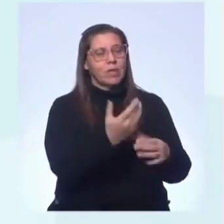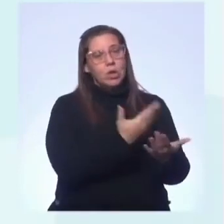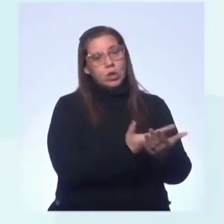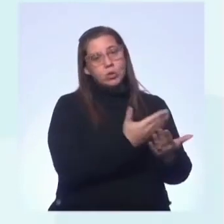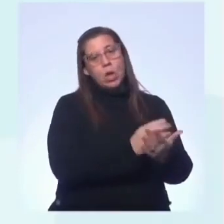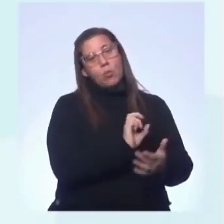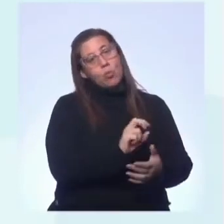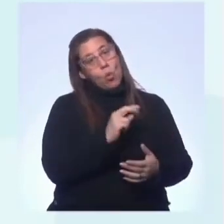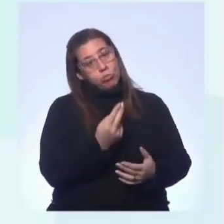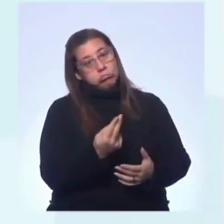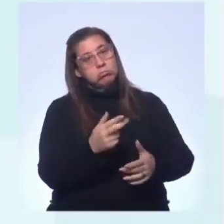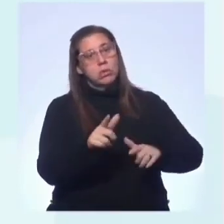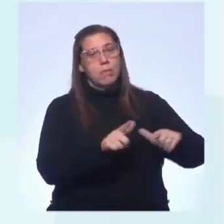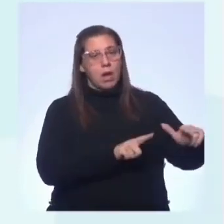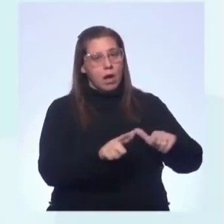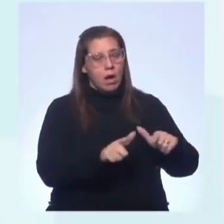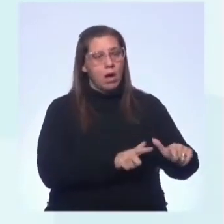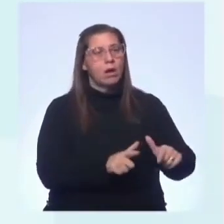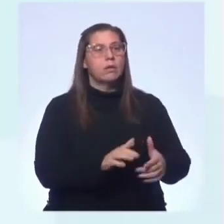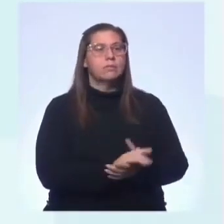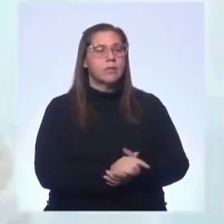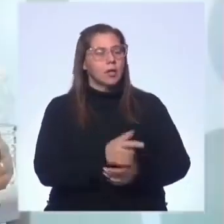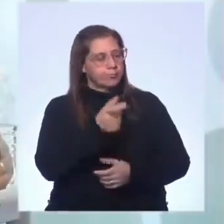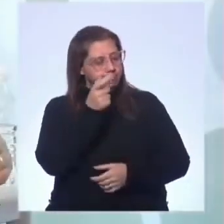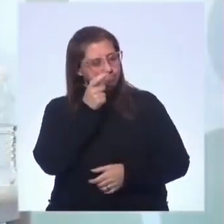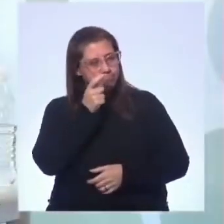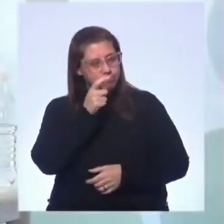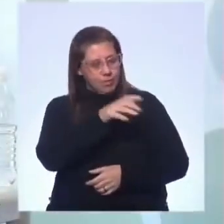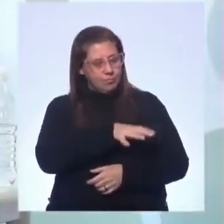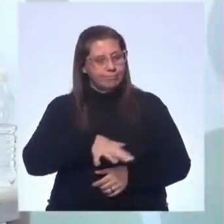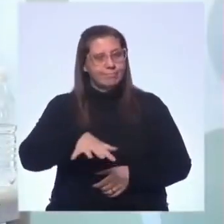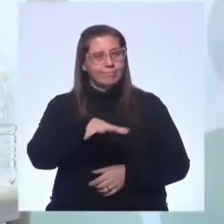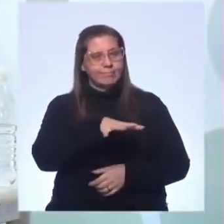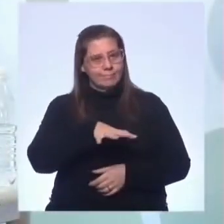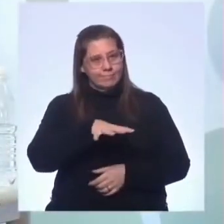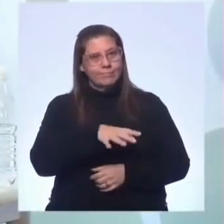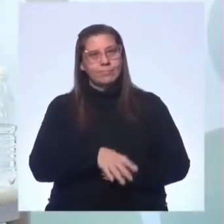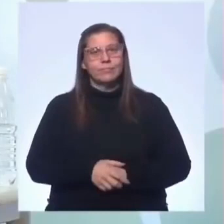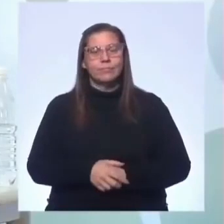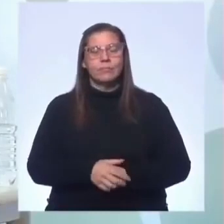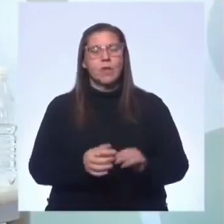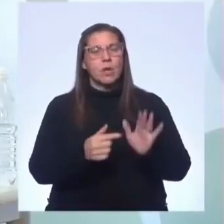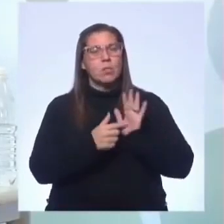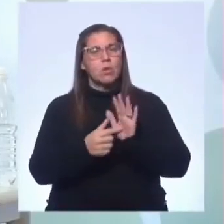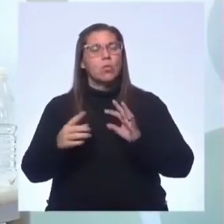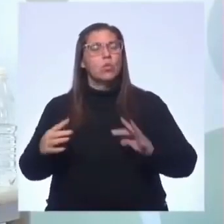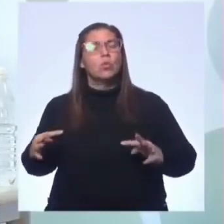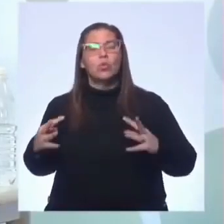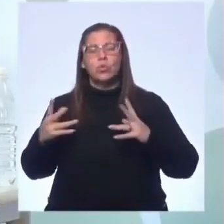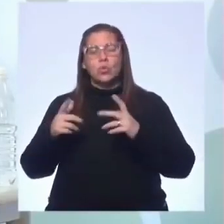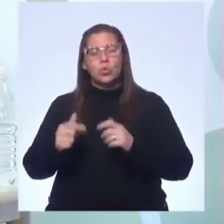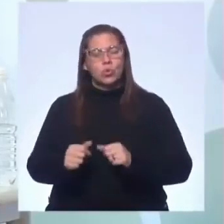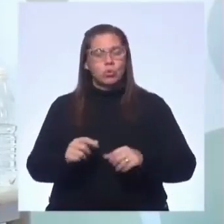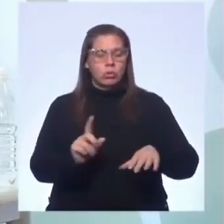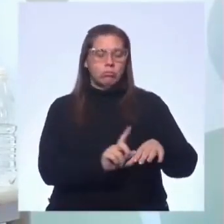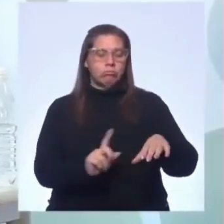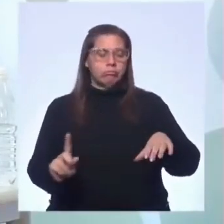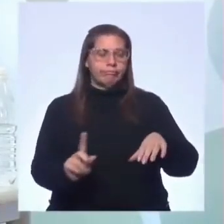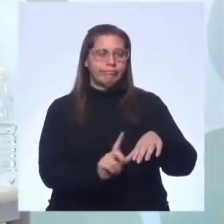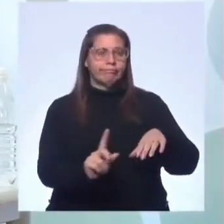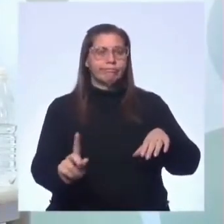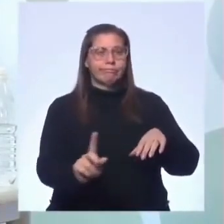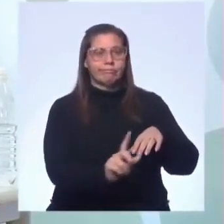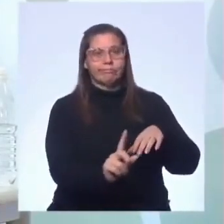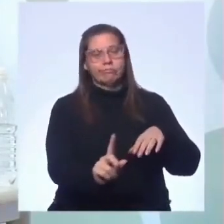para trabalhar, né? Então é interessante essas regiões aí, né, mostrando todo esse movimento aí, tá?